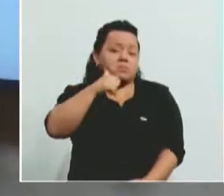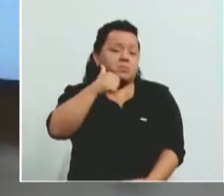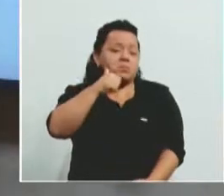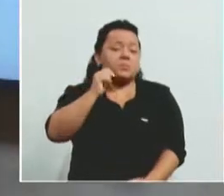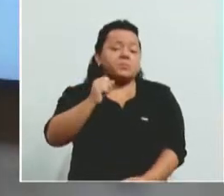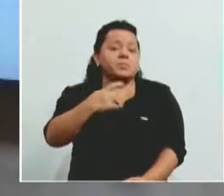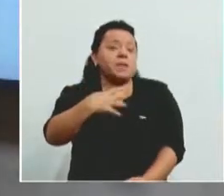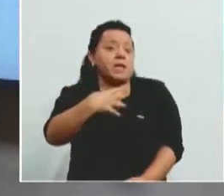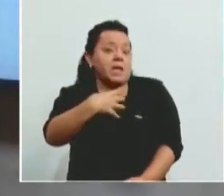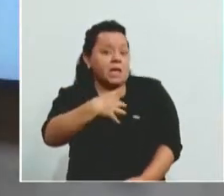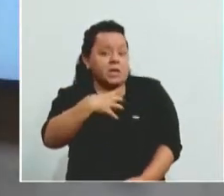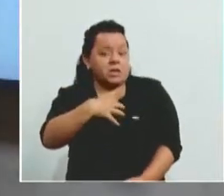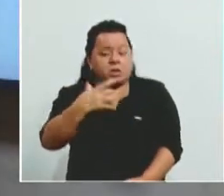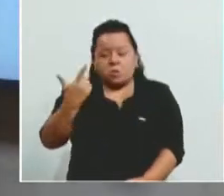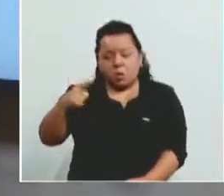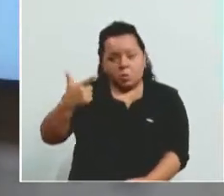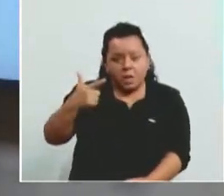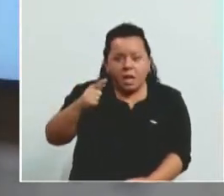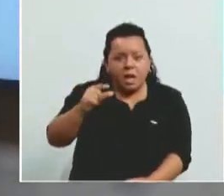Assintomática é raro.